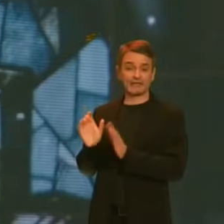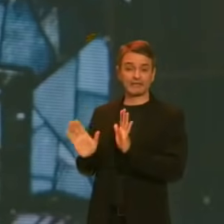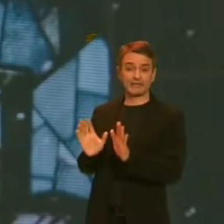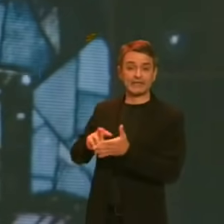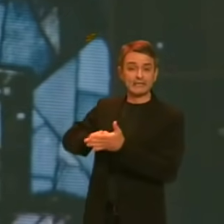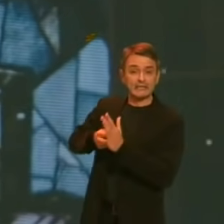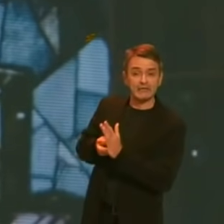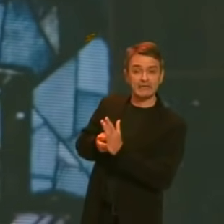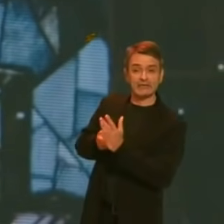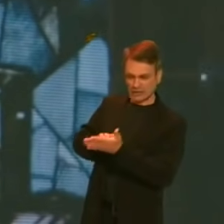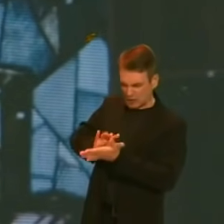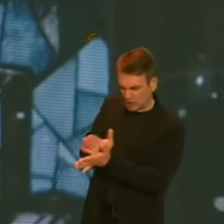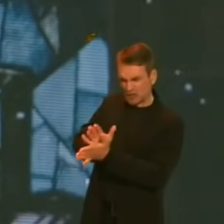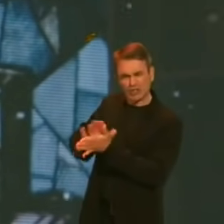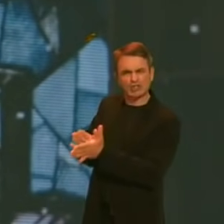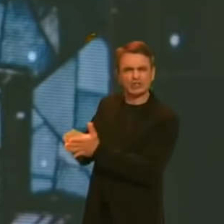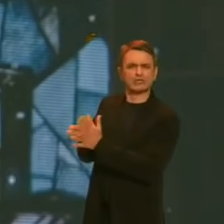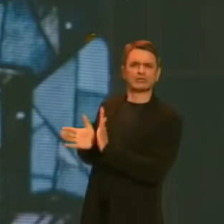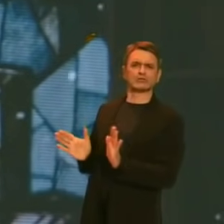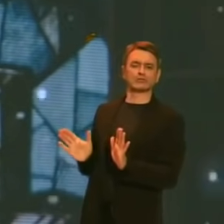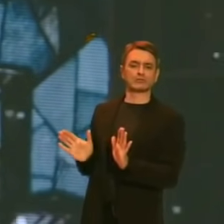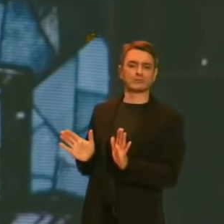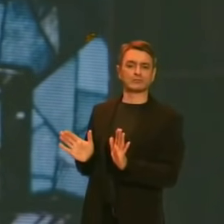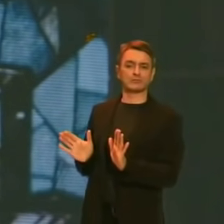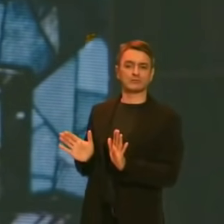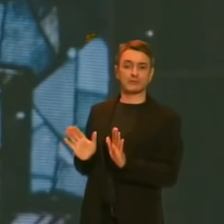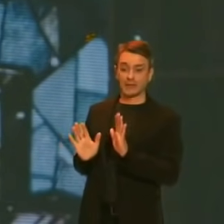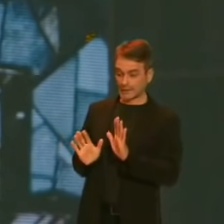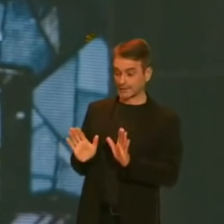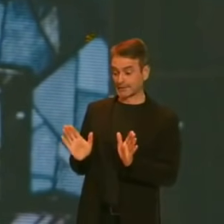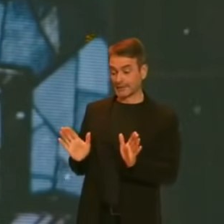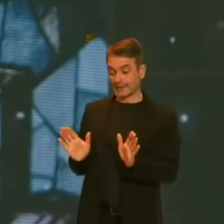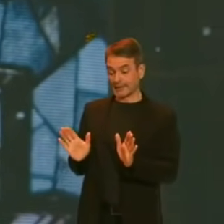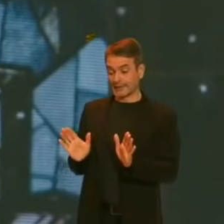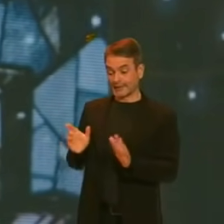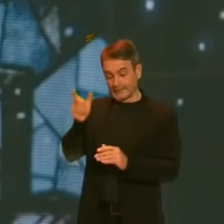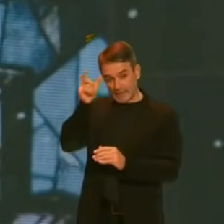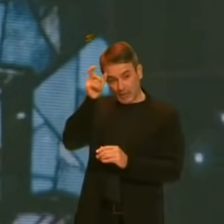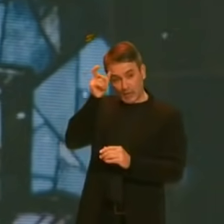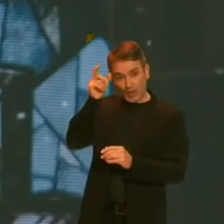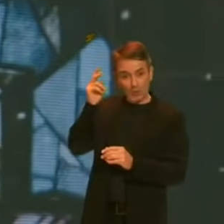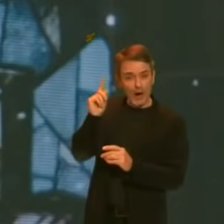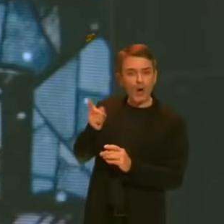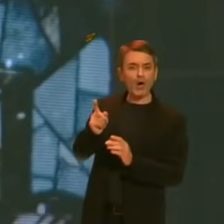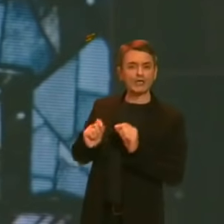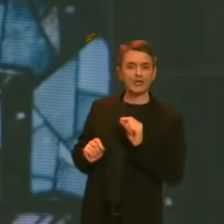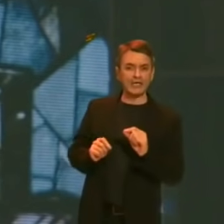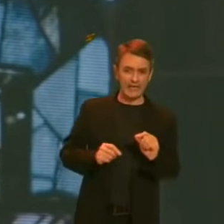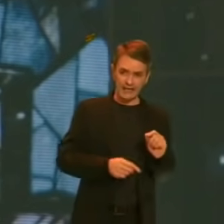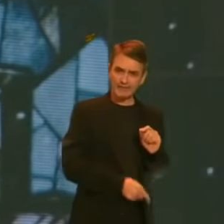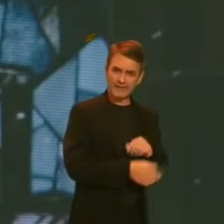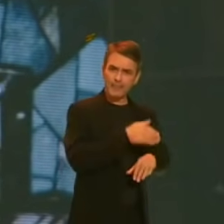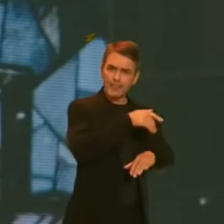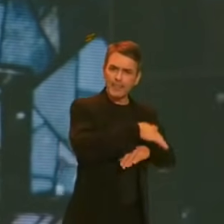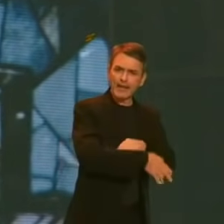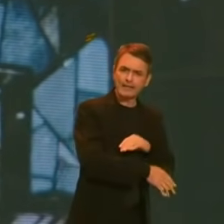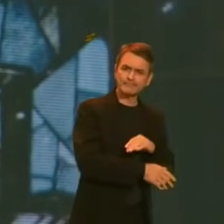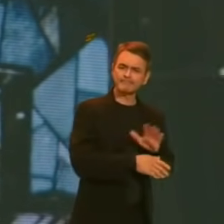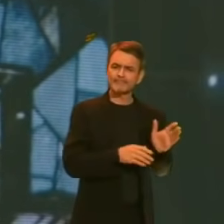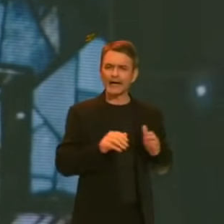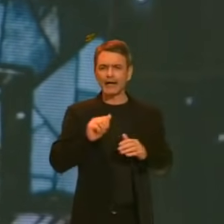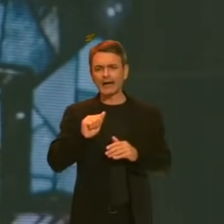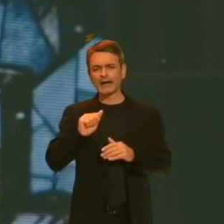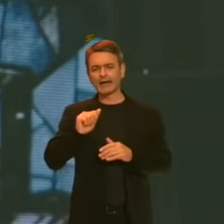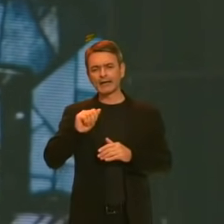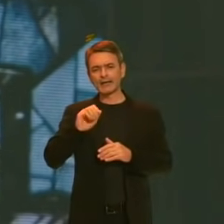E essa horde demoníaca, ela vem do abismo. E essa palavra abismo,